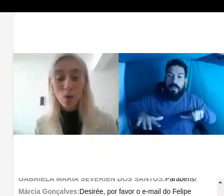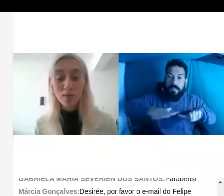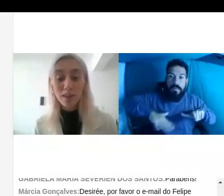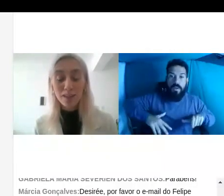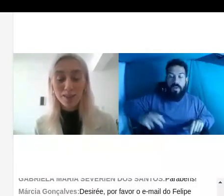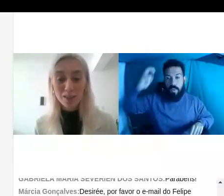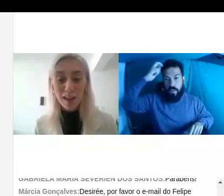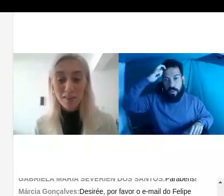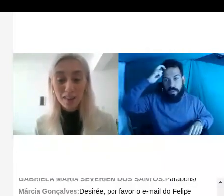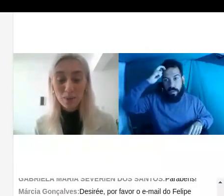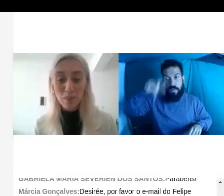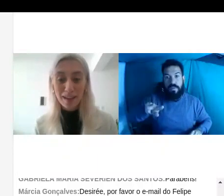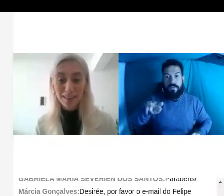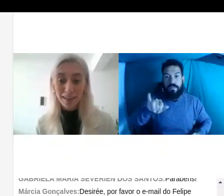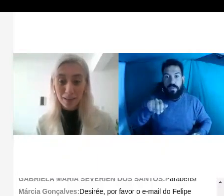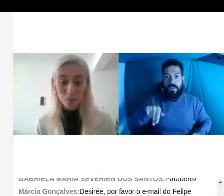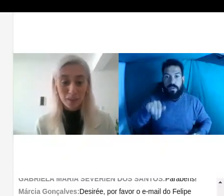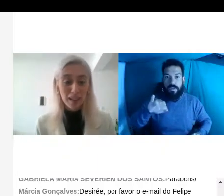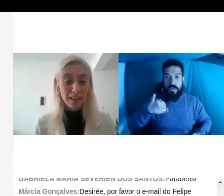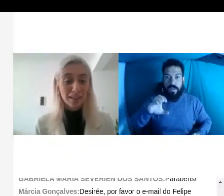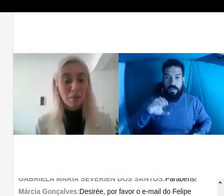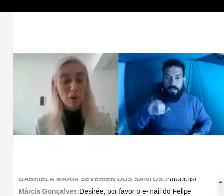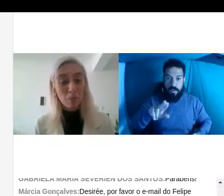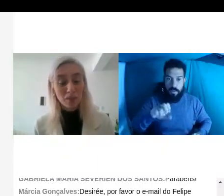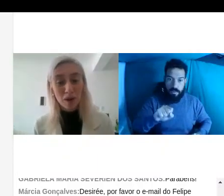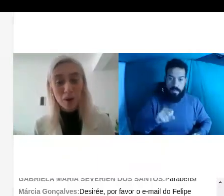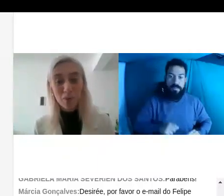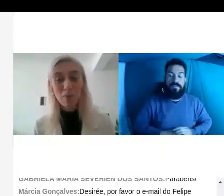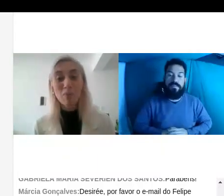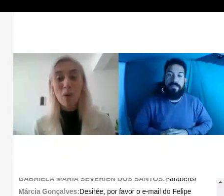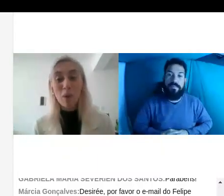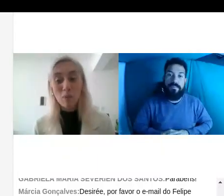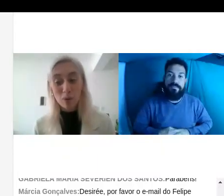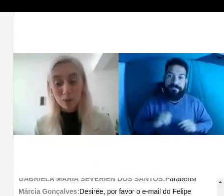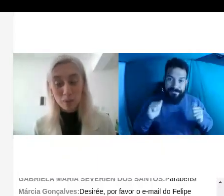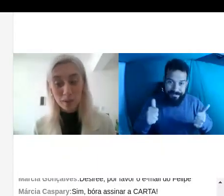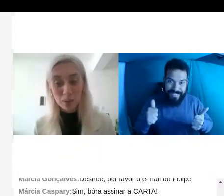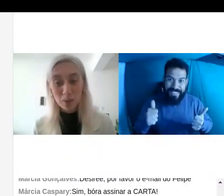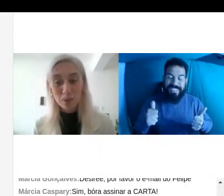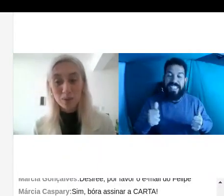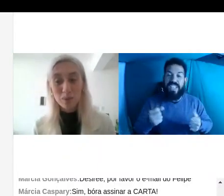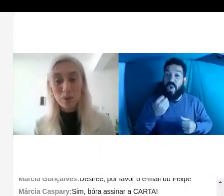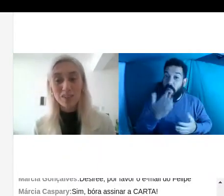com o Vinícius Schaeffer, do MAC Dragão. Tá bom, pessoal? Um bom almoço para